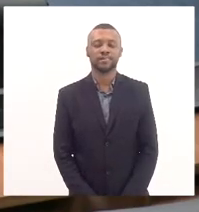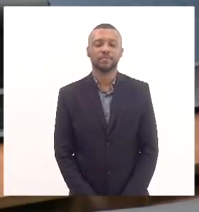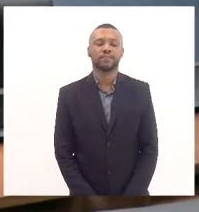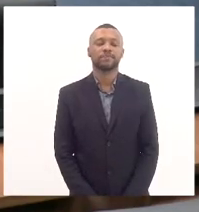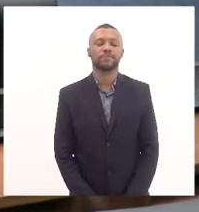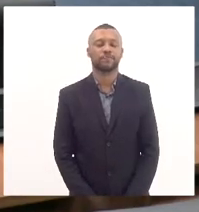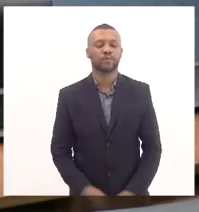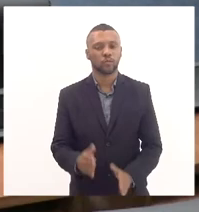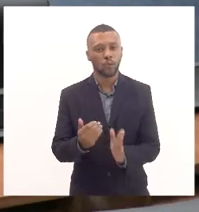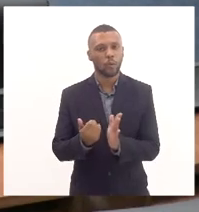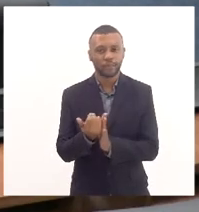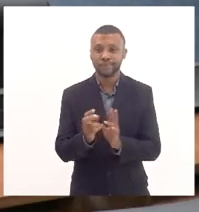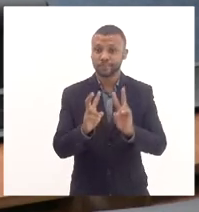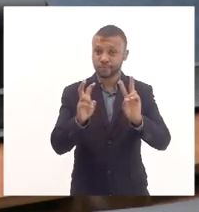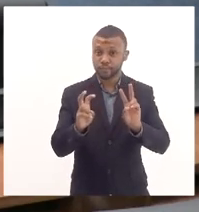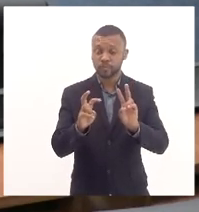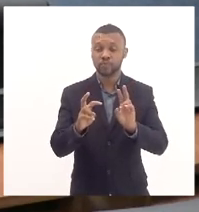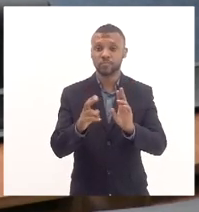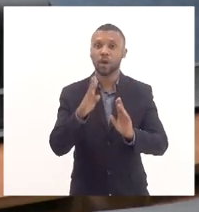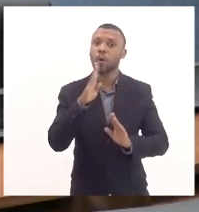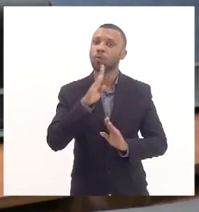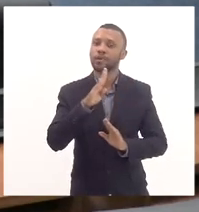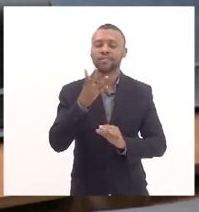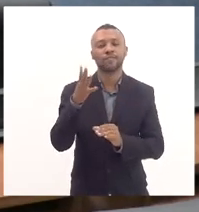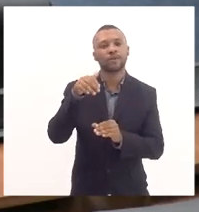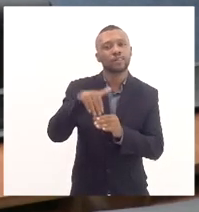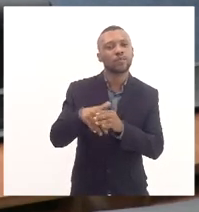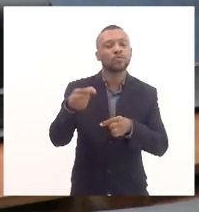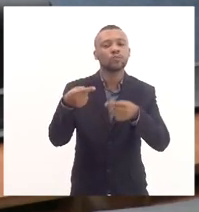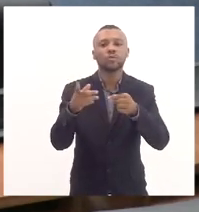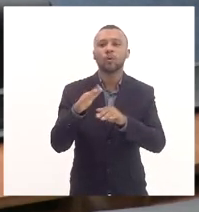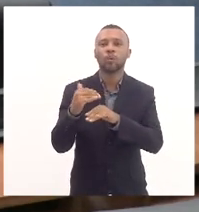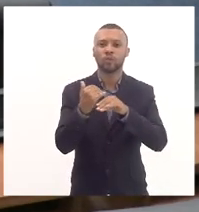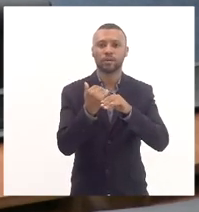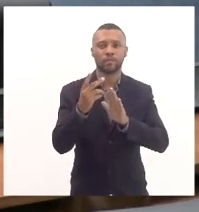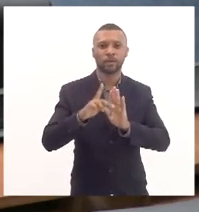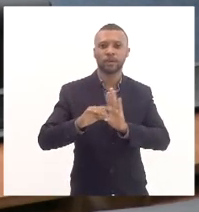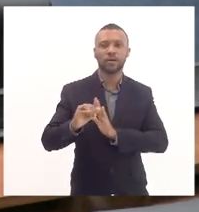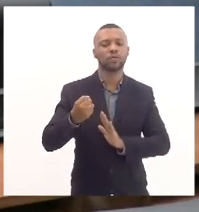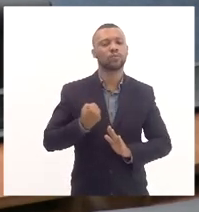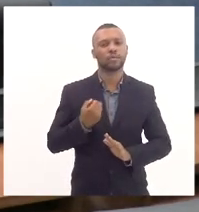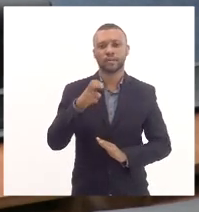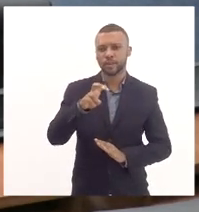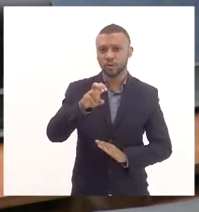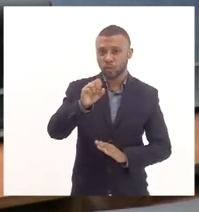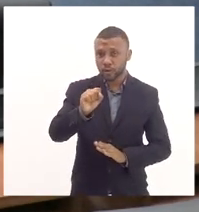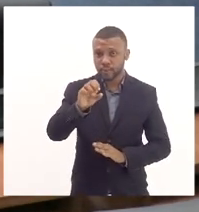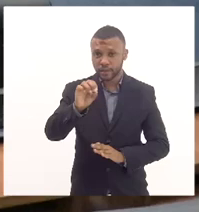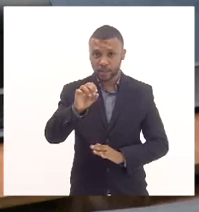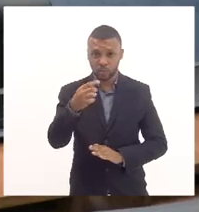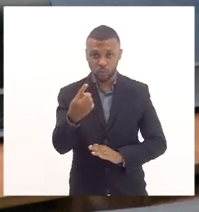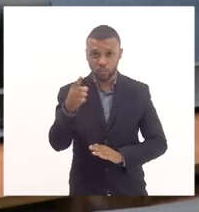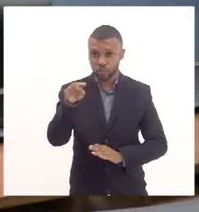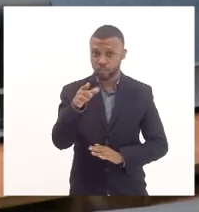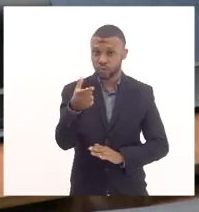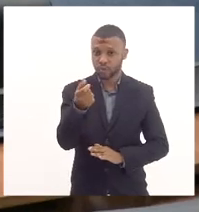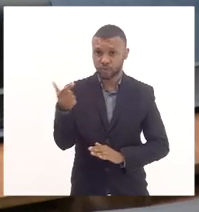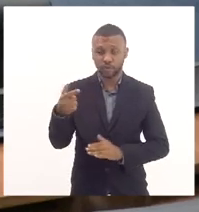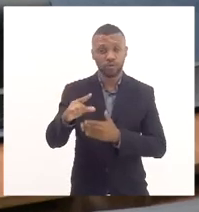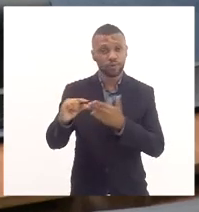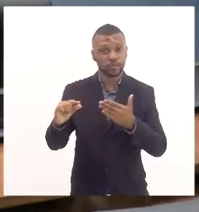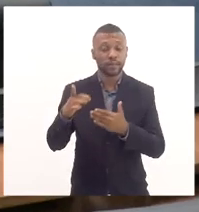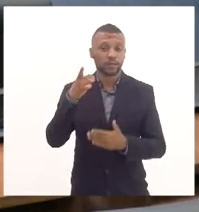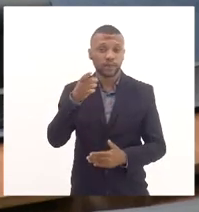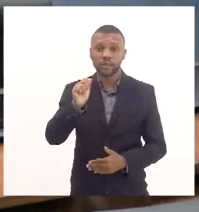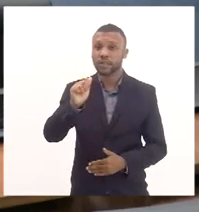e vamos à pauta em regime de urgência em votação em discussão única projeto de lei 5801 de 22 de autoria do deputado